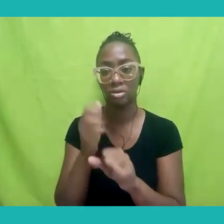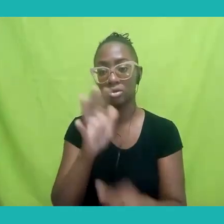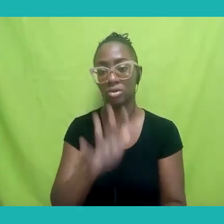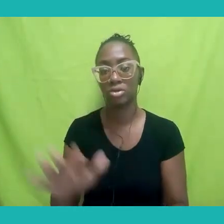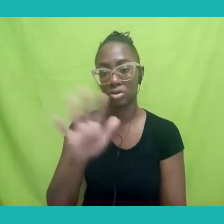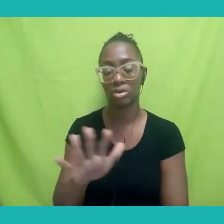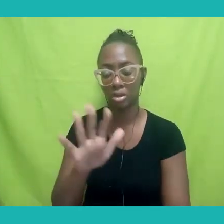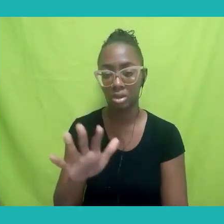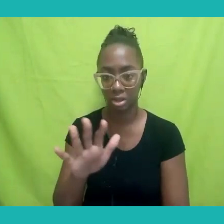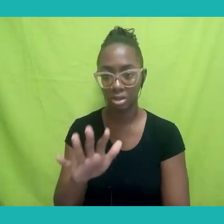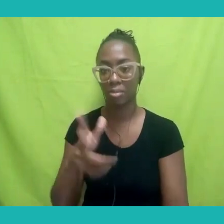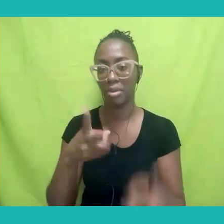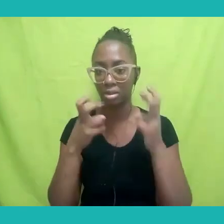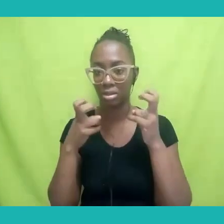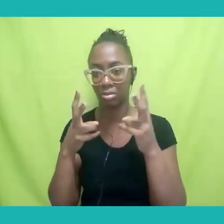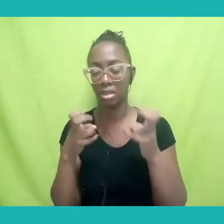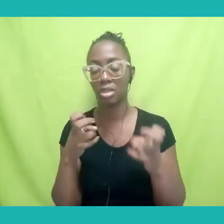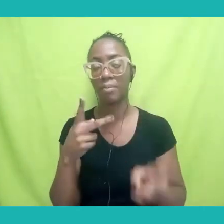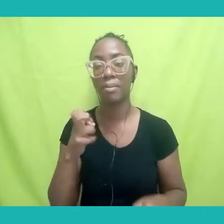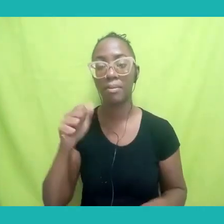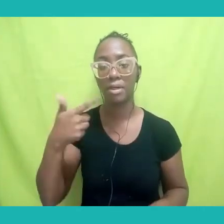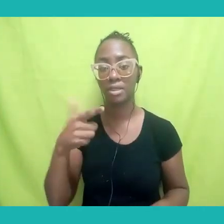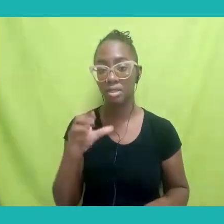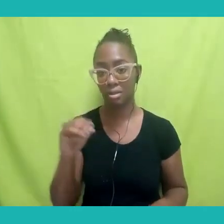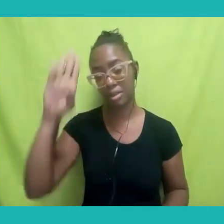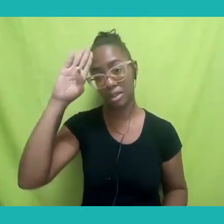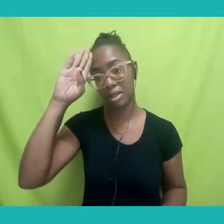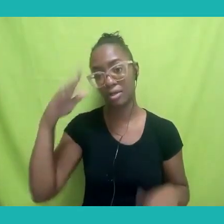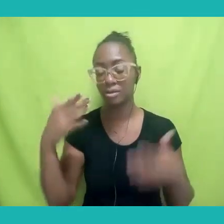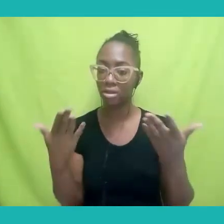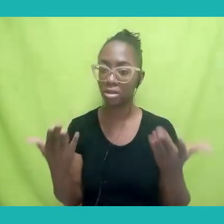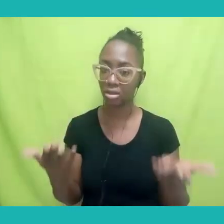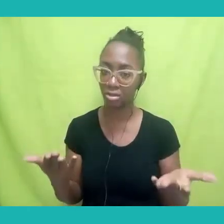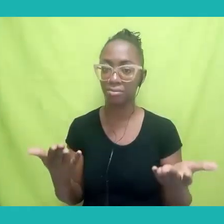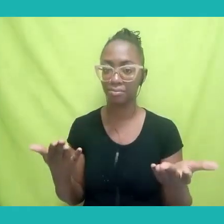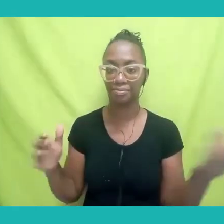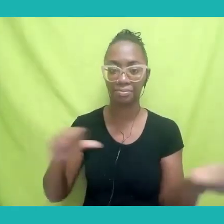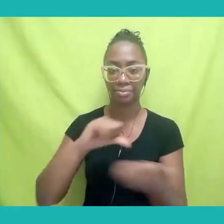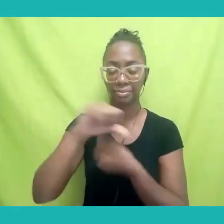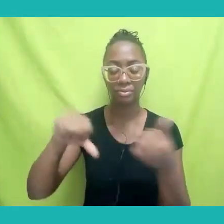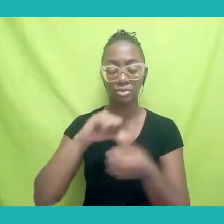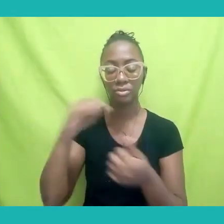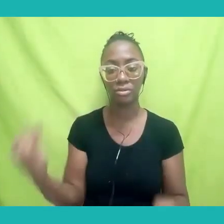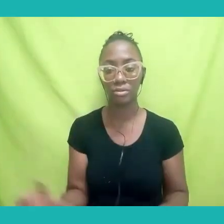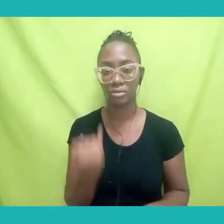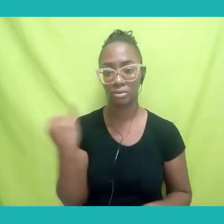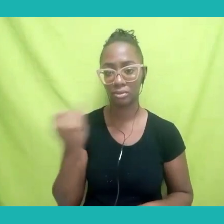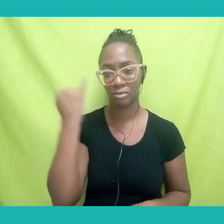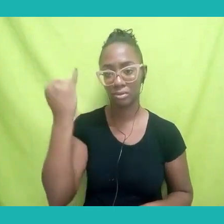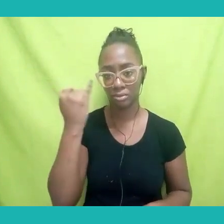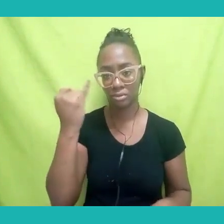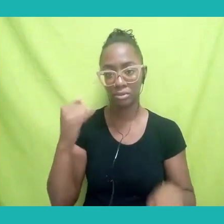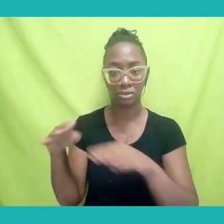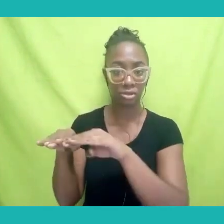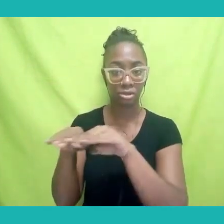quota-parte percebida a título de pensão militar. Então, essa foi também uma mudança significativa no bojo aí da universalização,